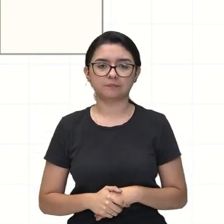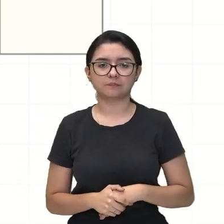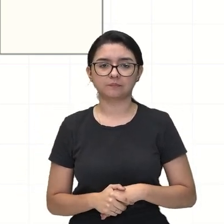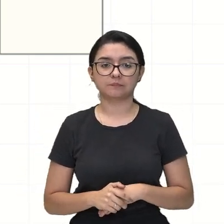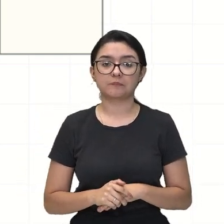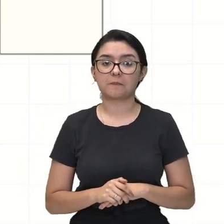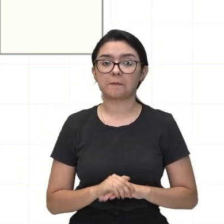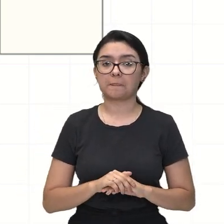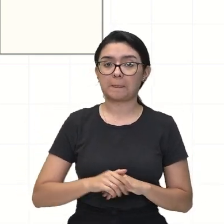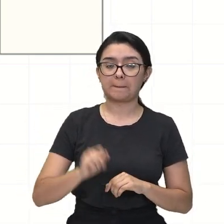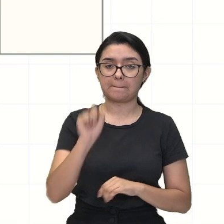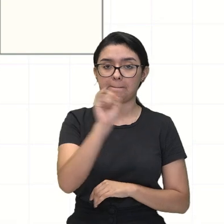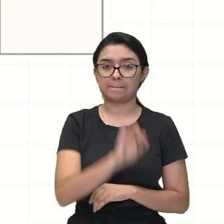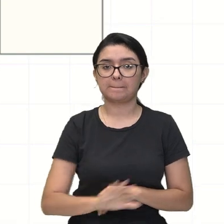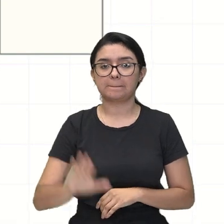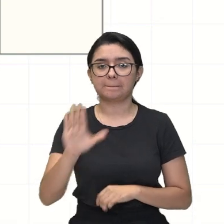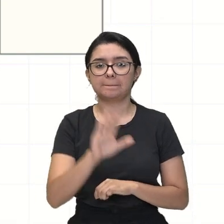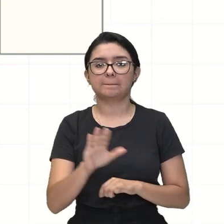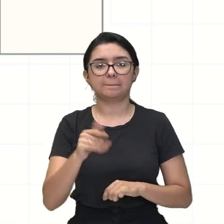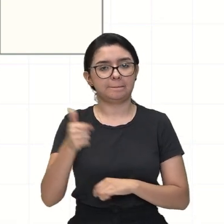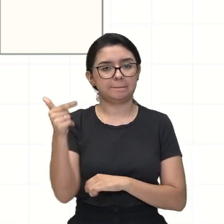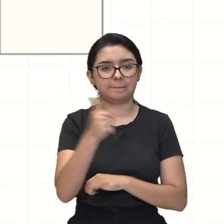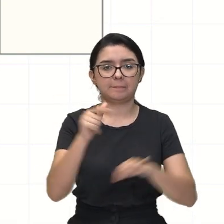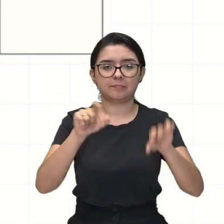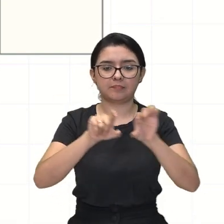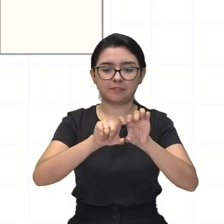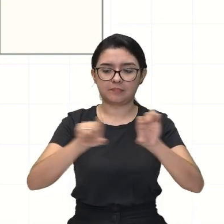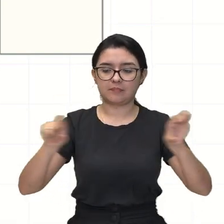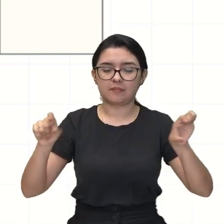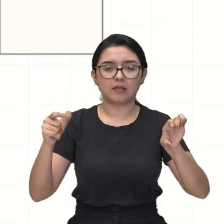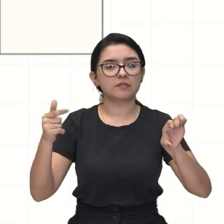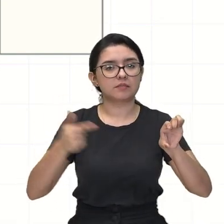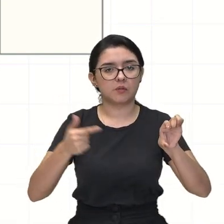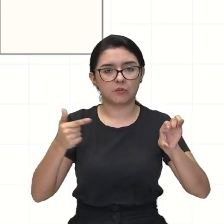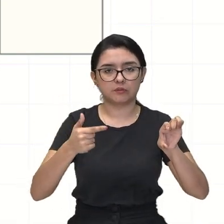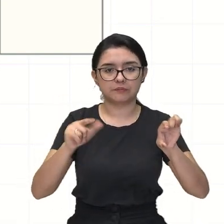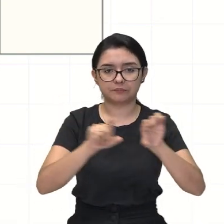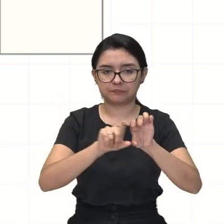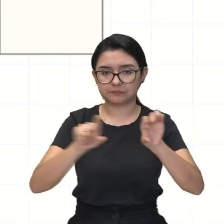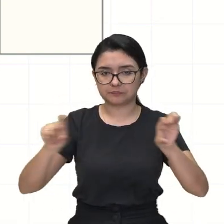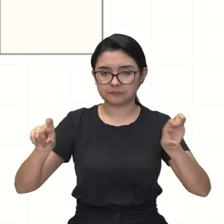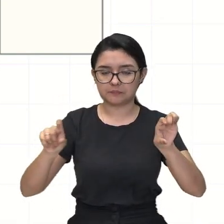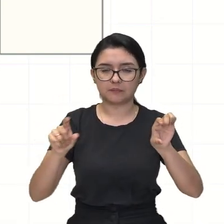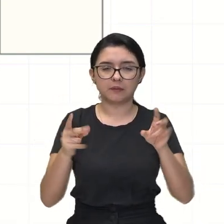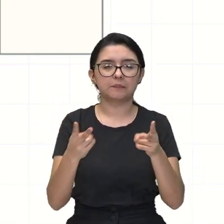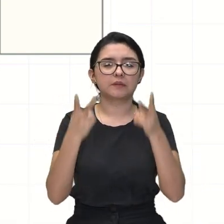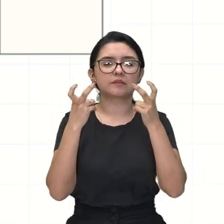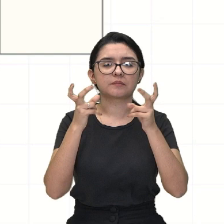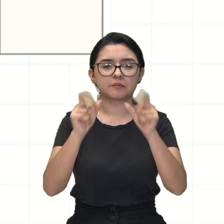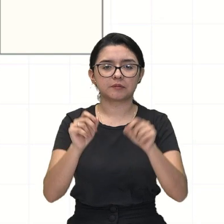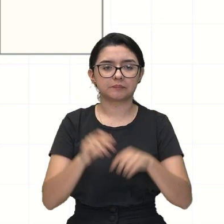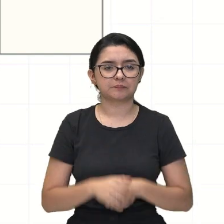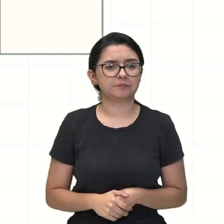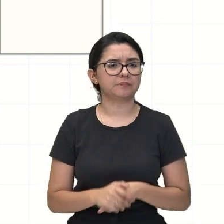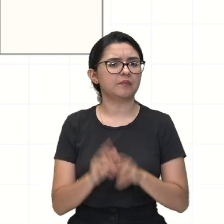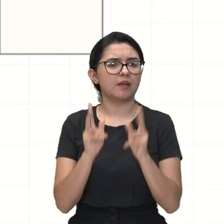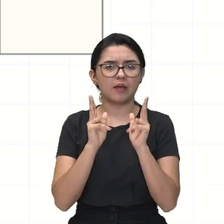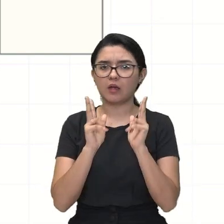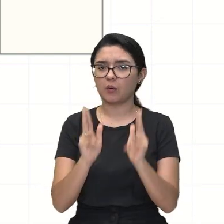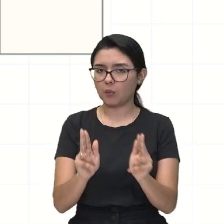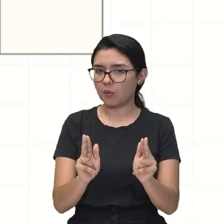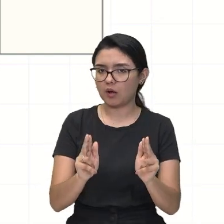Na imagem a seguir, a do meio, nós observamos que a mesma barra,